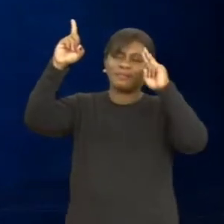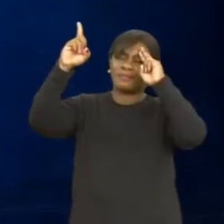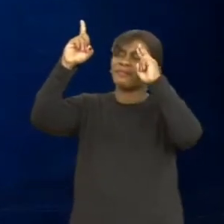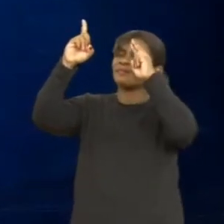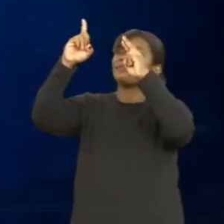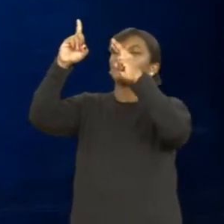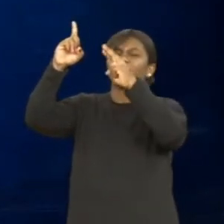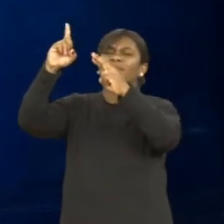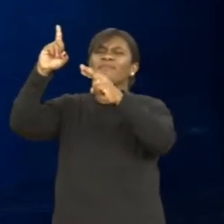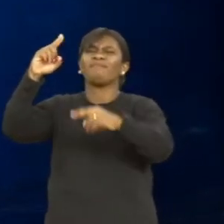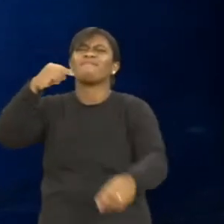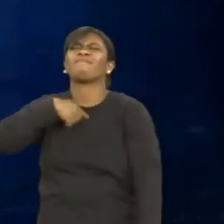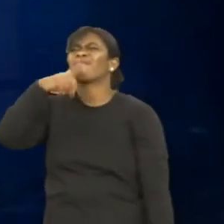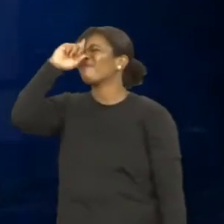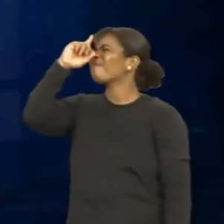Senhor,